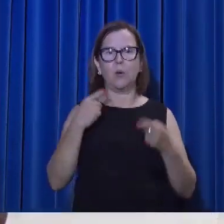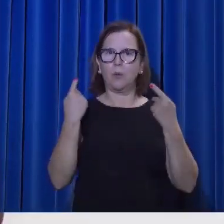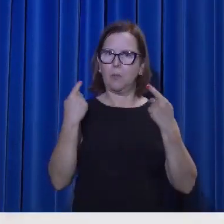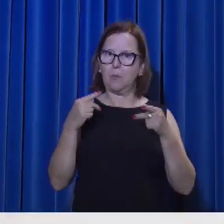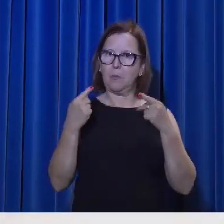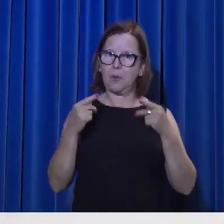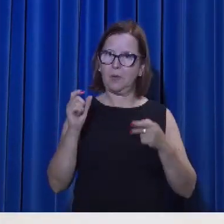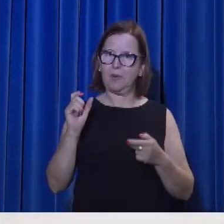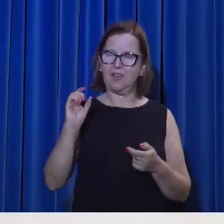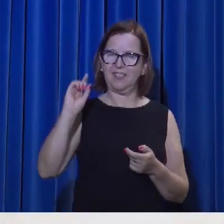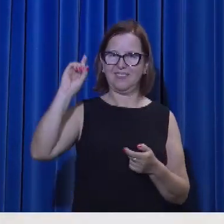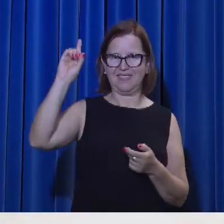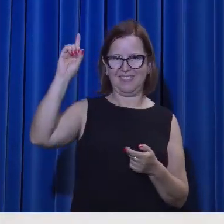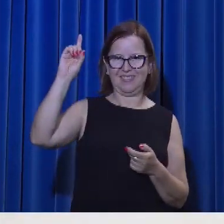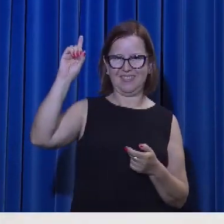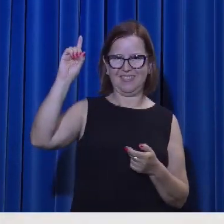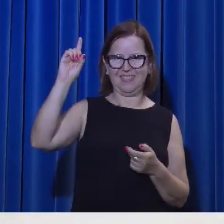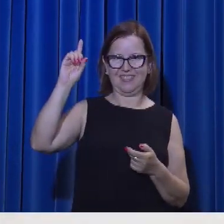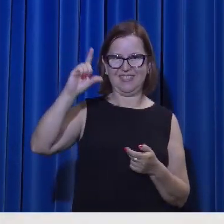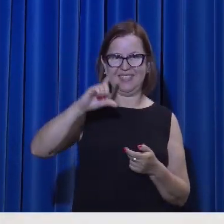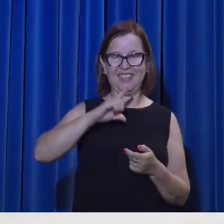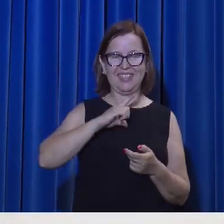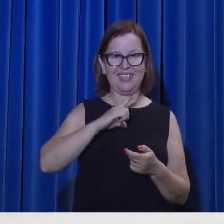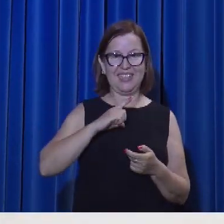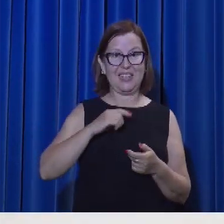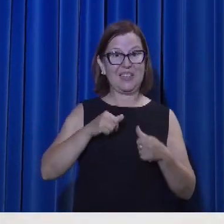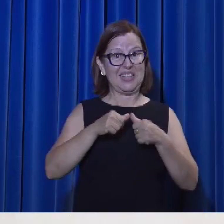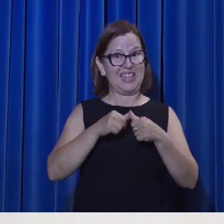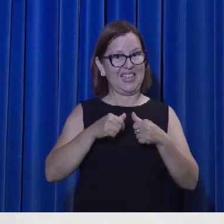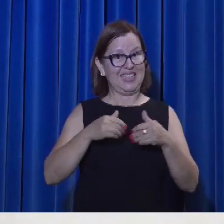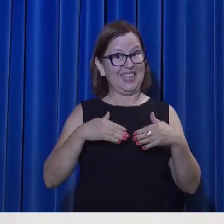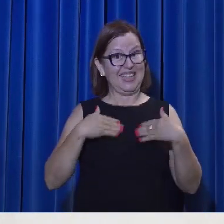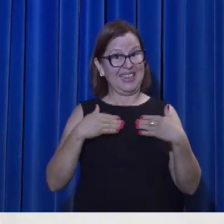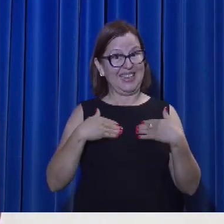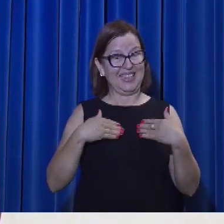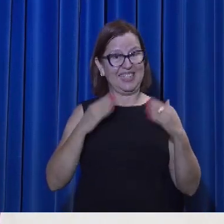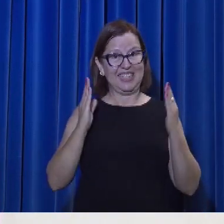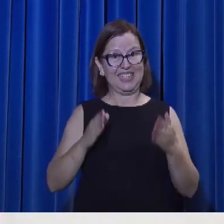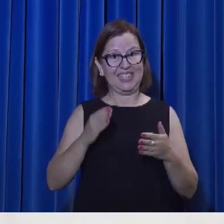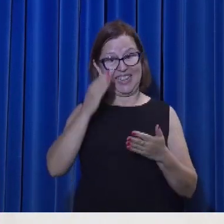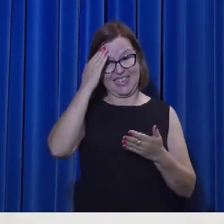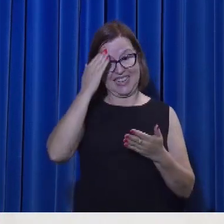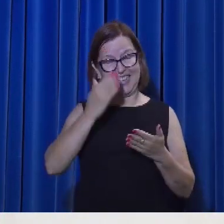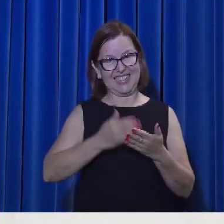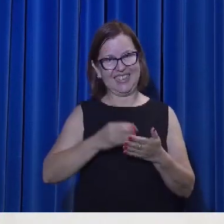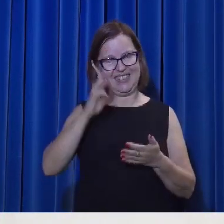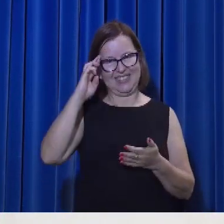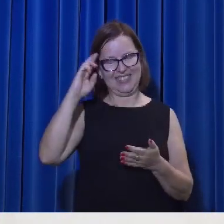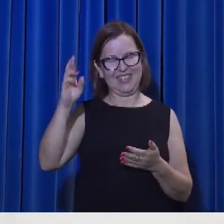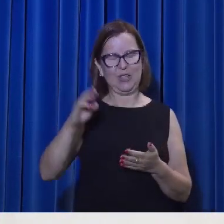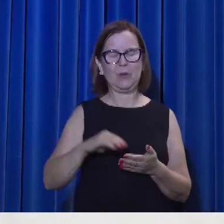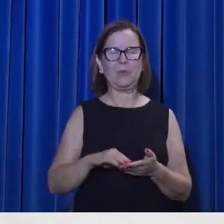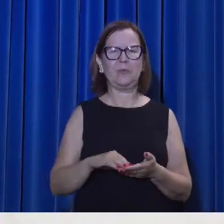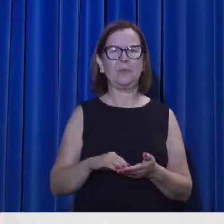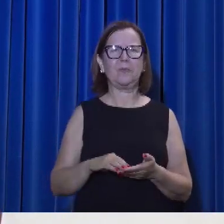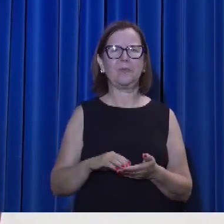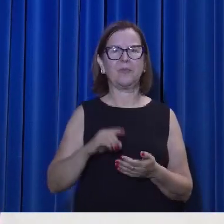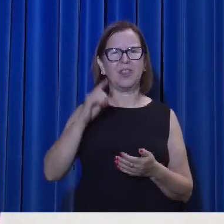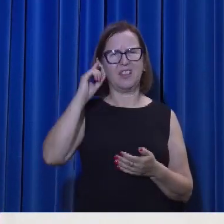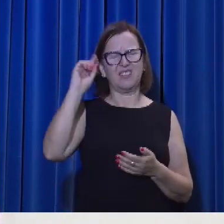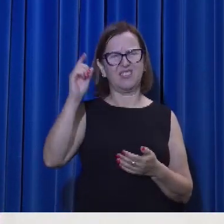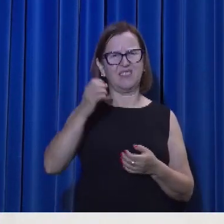Tenho esse privilégio de ter crido no Senhor com eles ainda muito pequenos. E um dia, uns 2